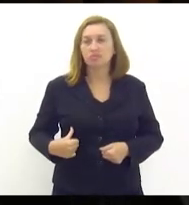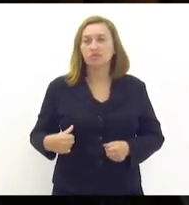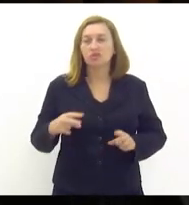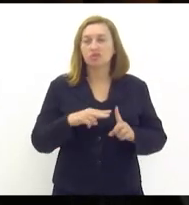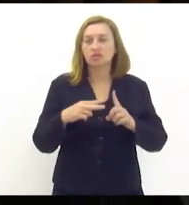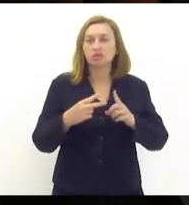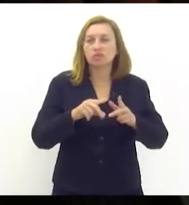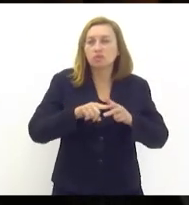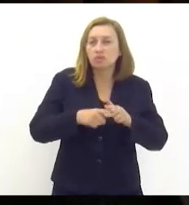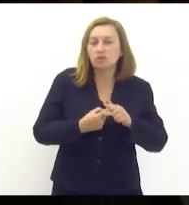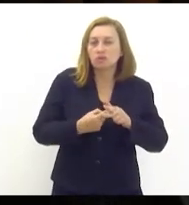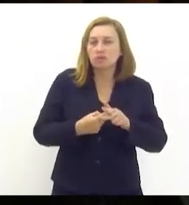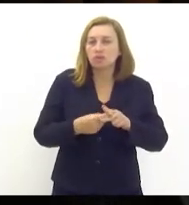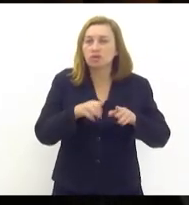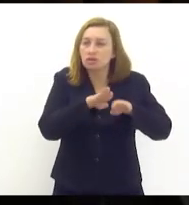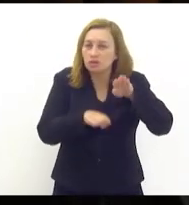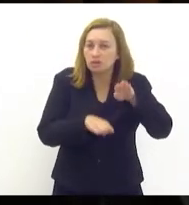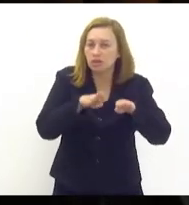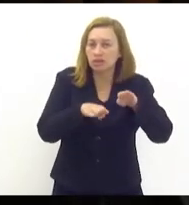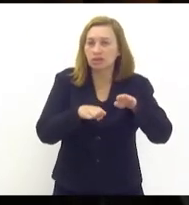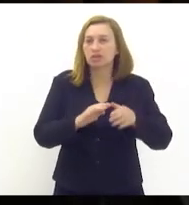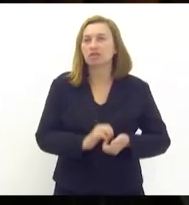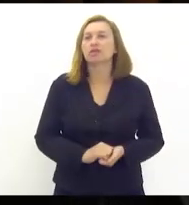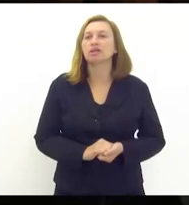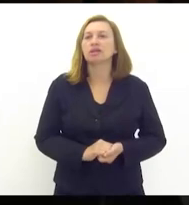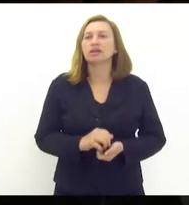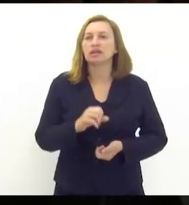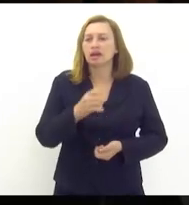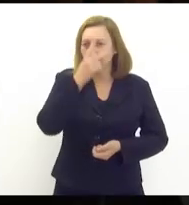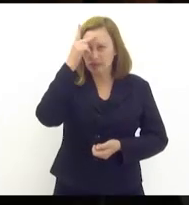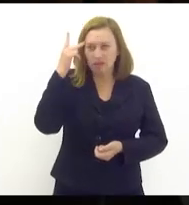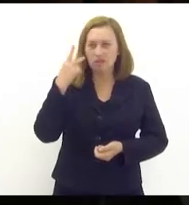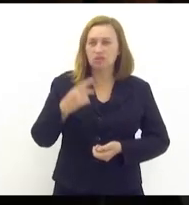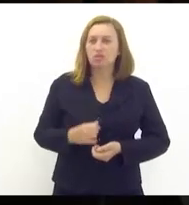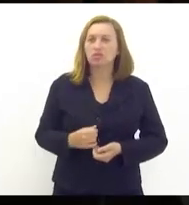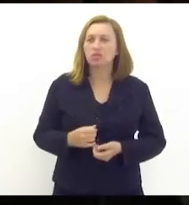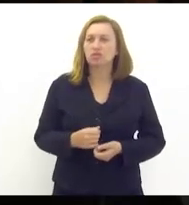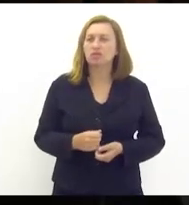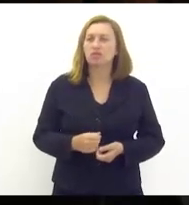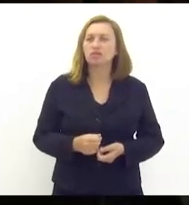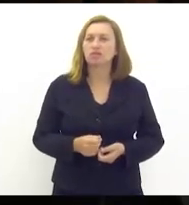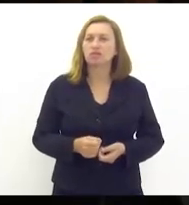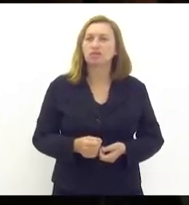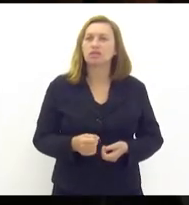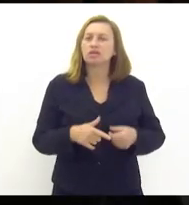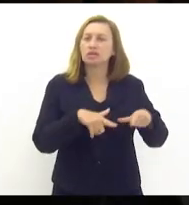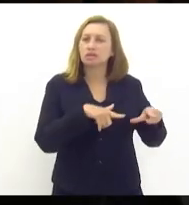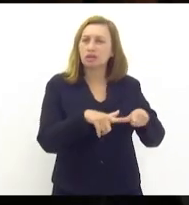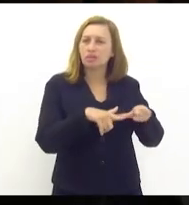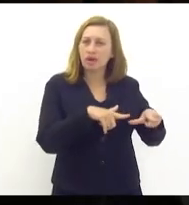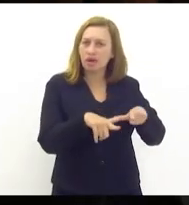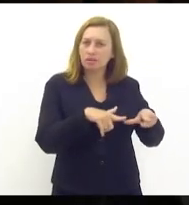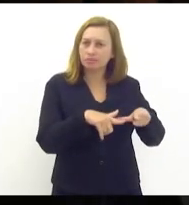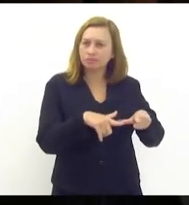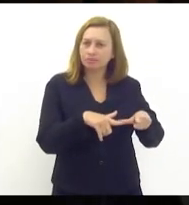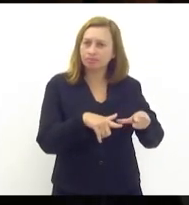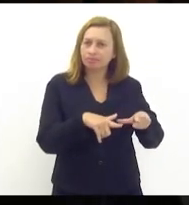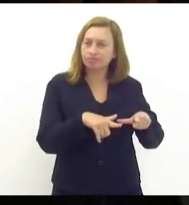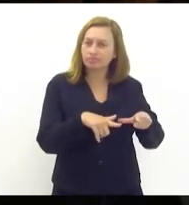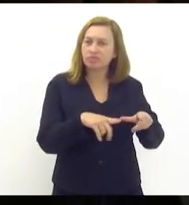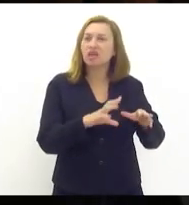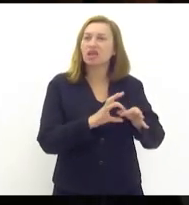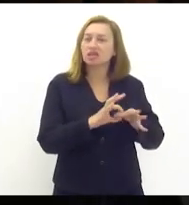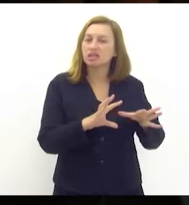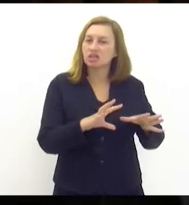uma desigualdade aí se a pessoa passa a ter que prestar serviços você deixa